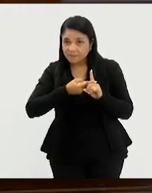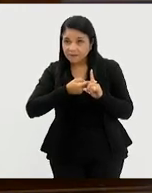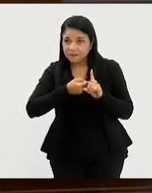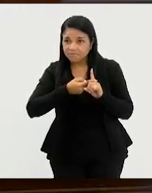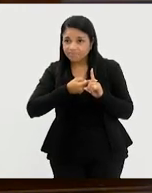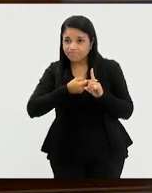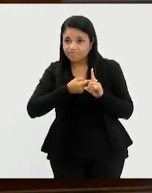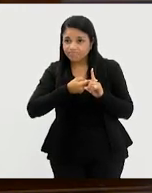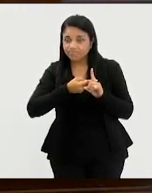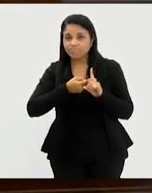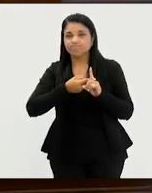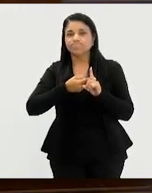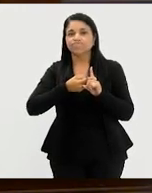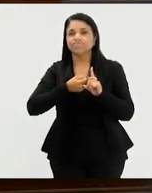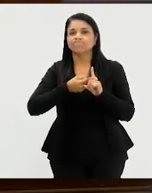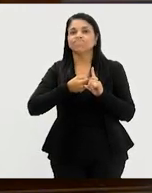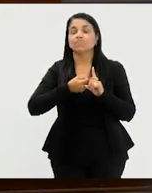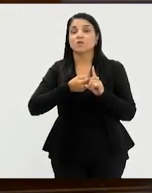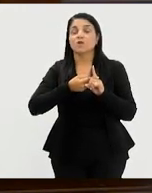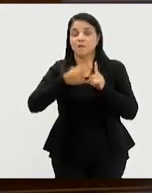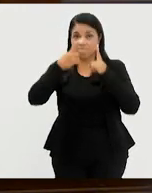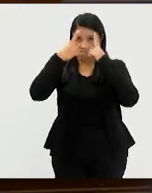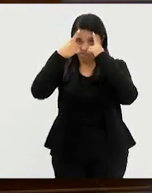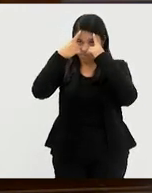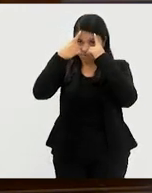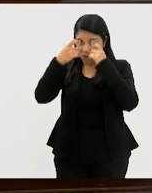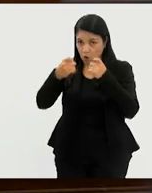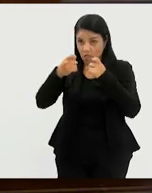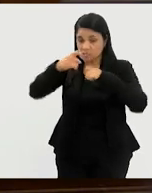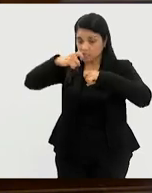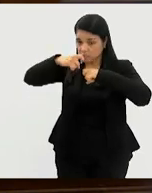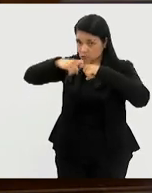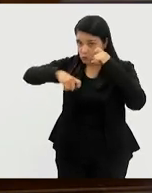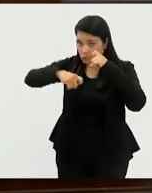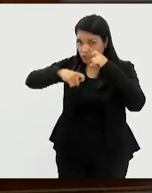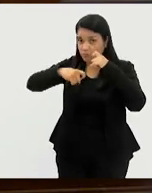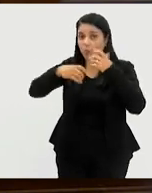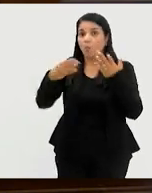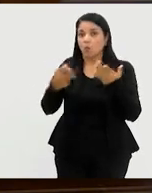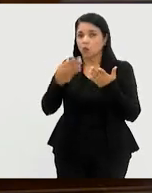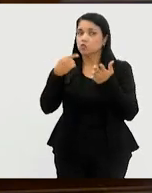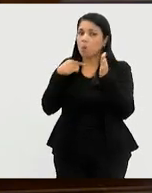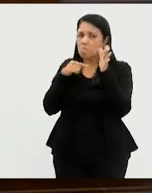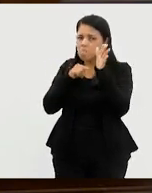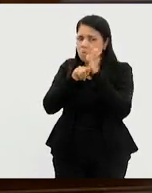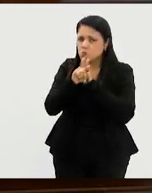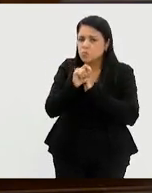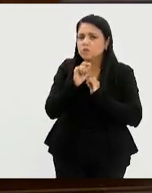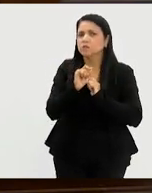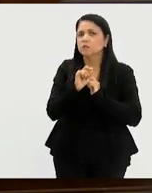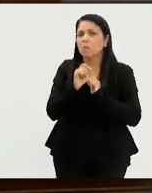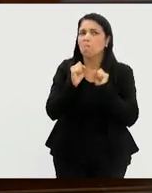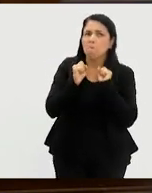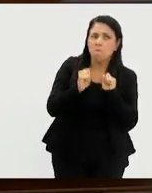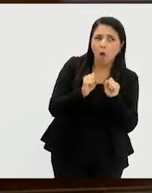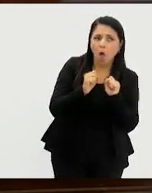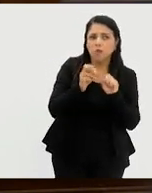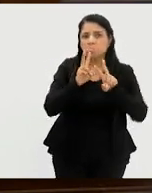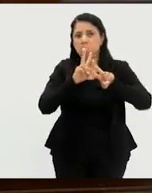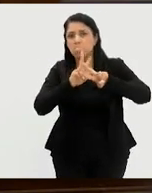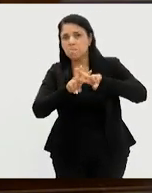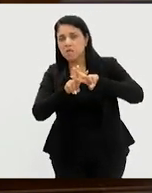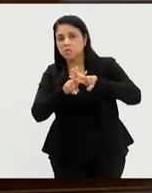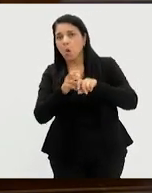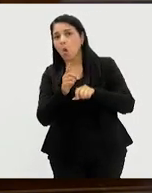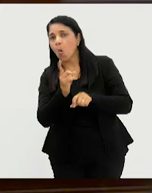com um processo extremamente Violento de estupro hoje tá sendo questionada e que podem levar a prisão ainda